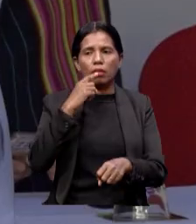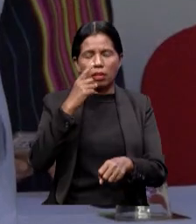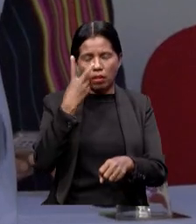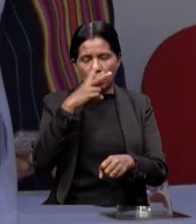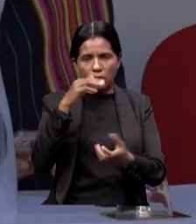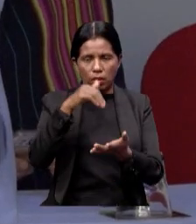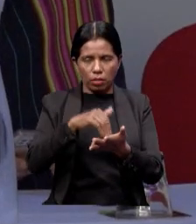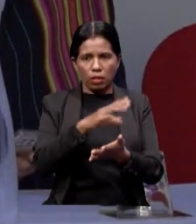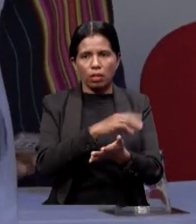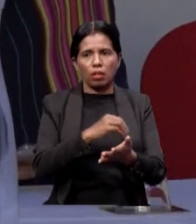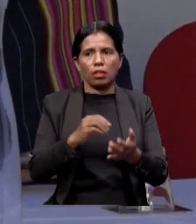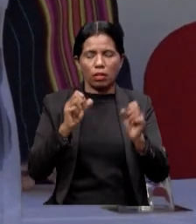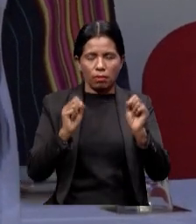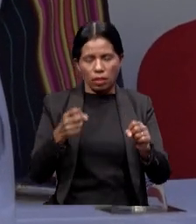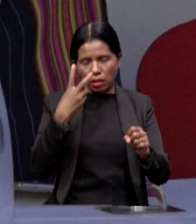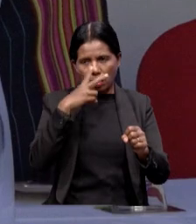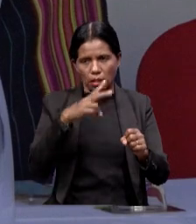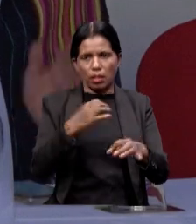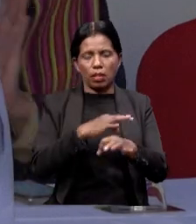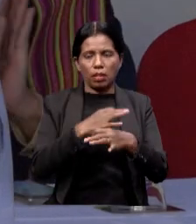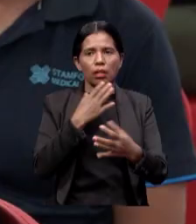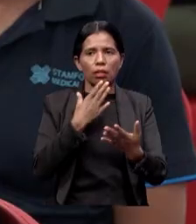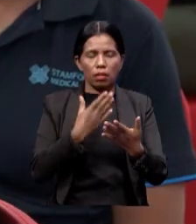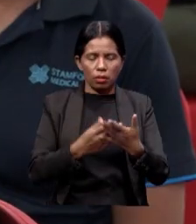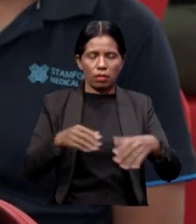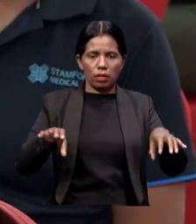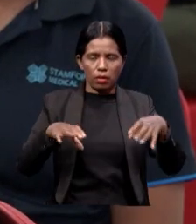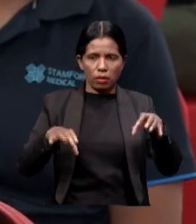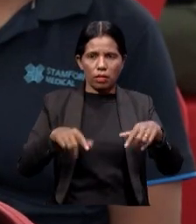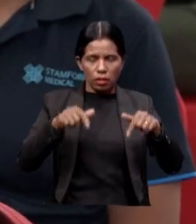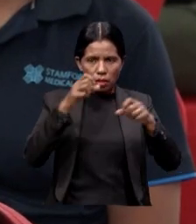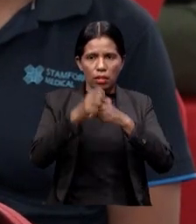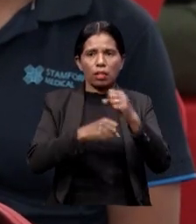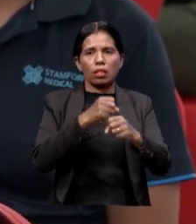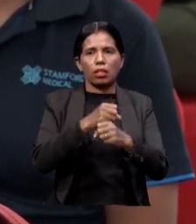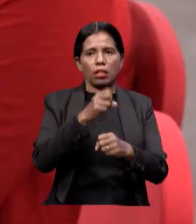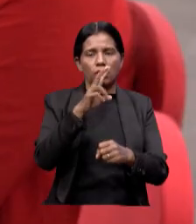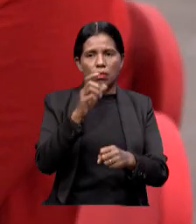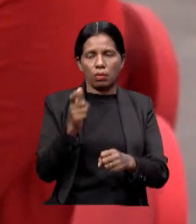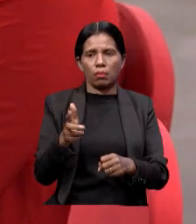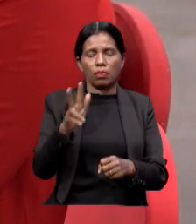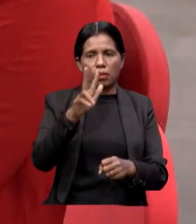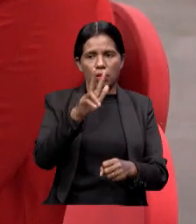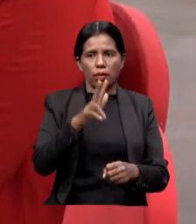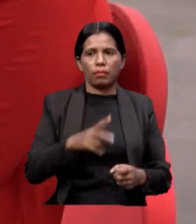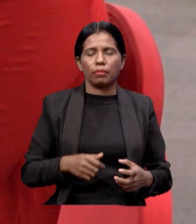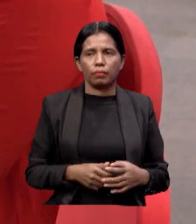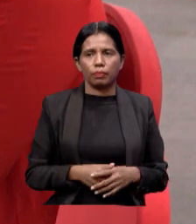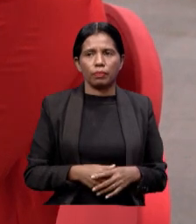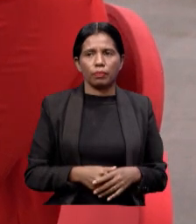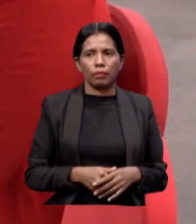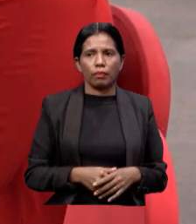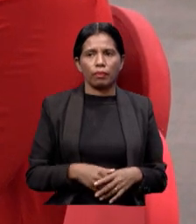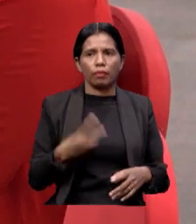de desempenho ne, atu bel harre, no hadia dia clitan serviço e hatine ringrua rua nulo recentolo. Emprego Exterior, atu bel